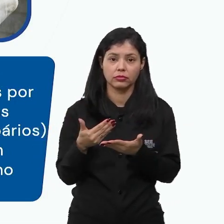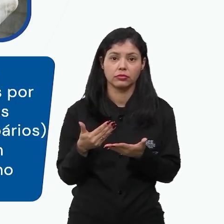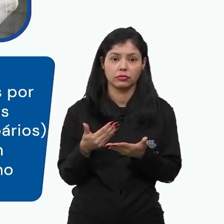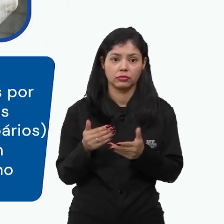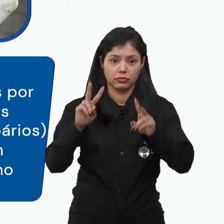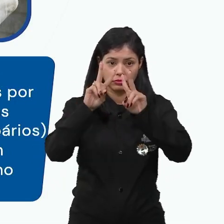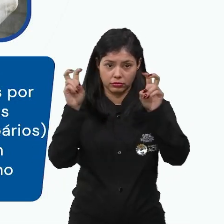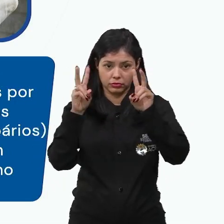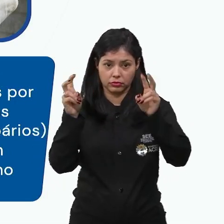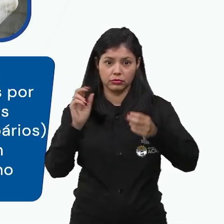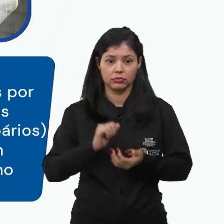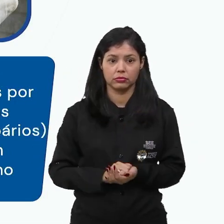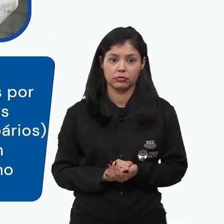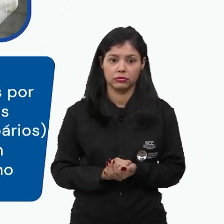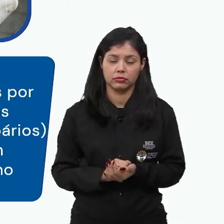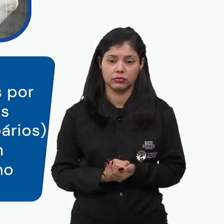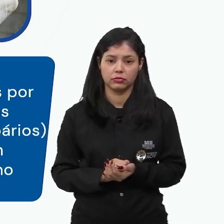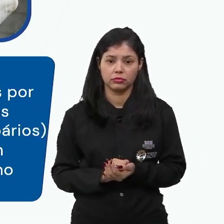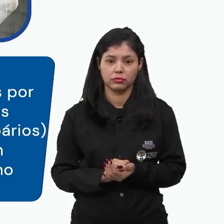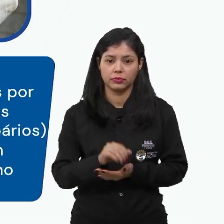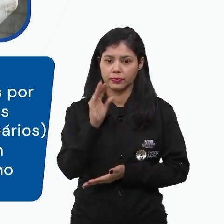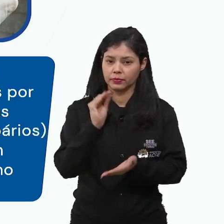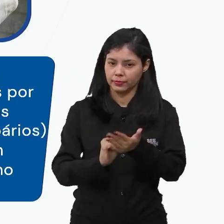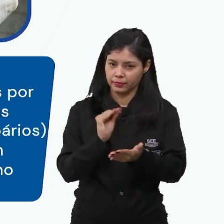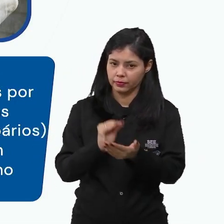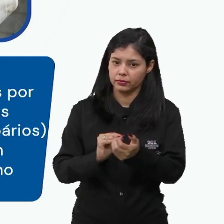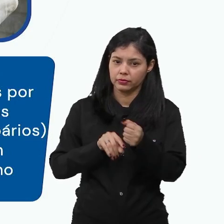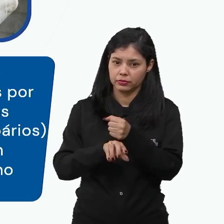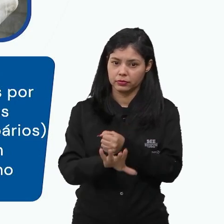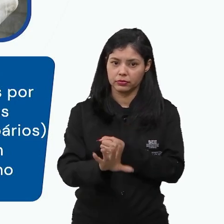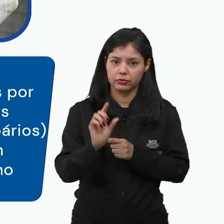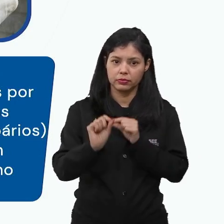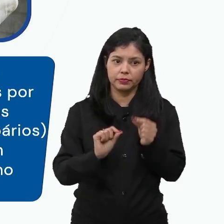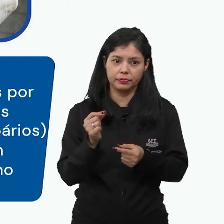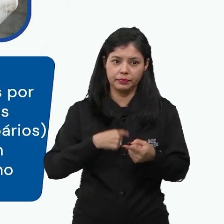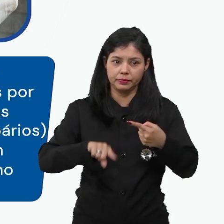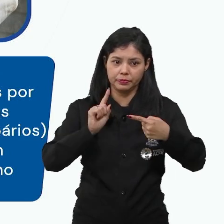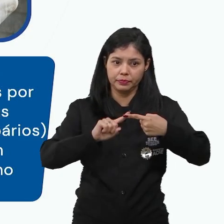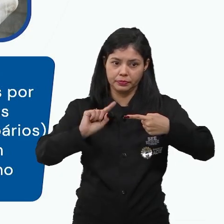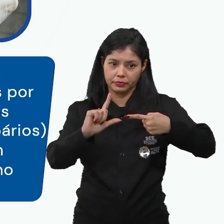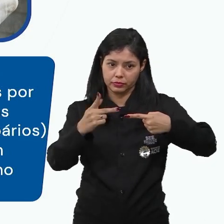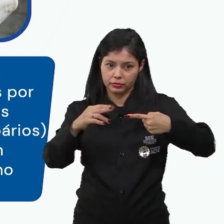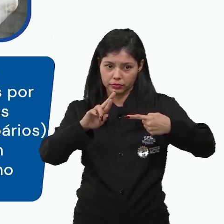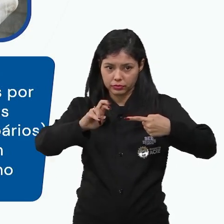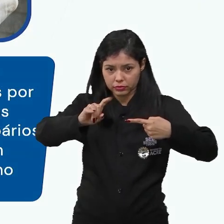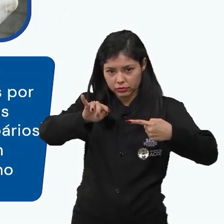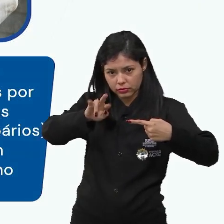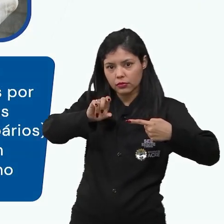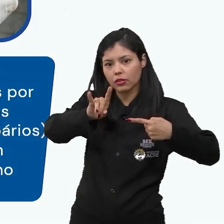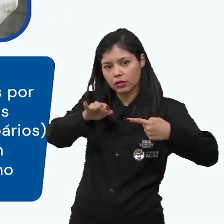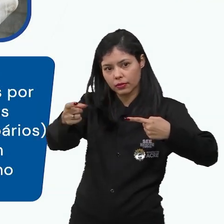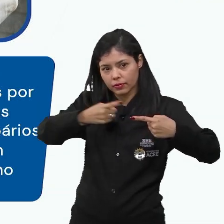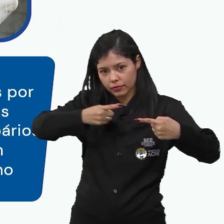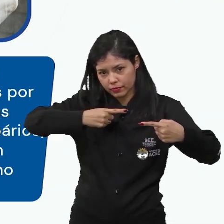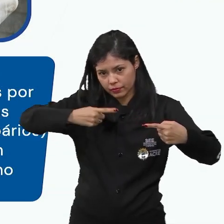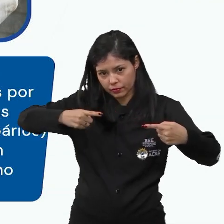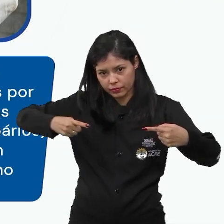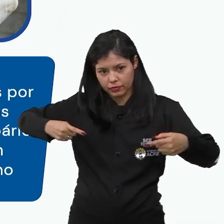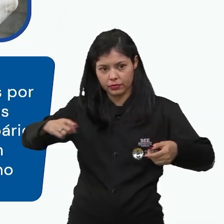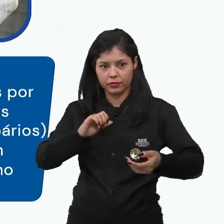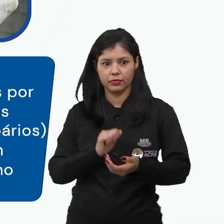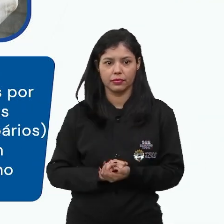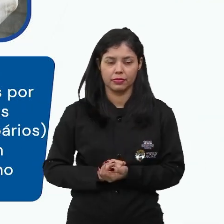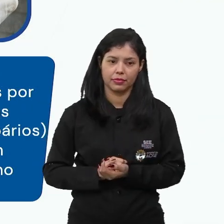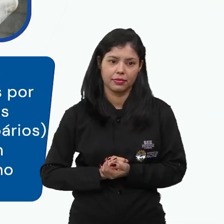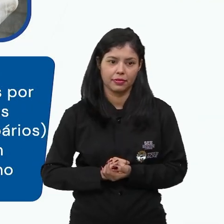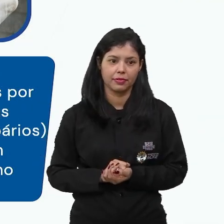respeito, né, da questão da falta de saneamento, né, é a leptospirose, gente. Até coloquei aqui, ó, o